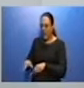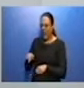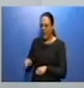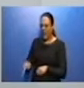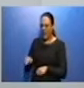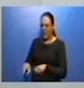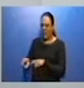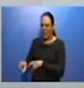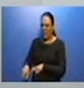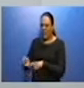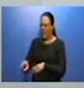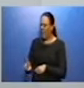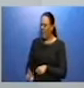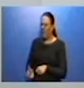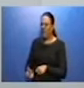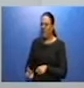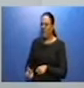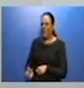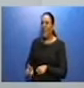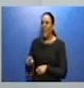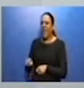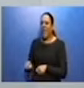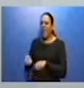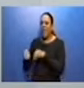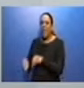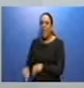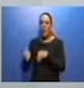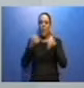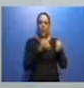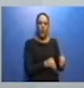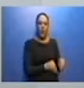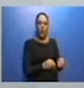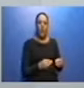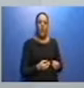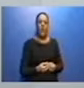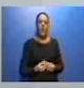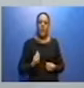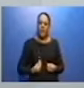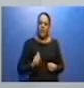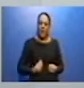empregos, né, de acesso a uma renda melhor e em busca de melhores condições de vida.